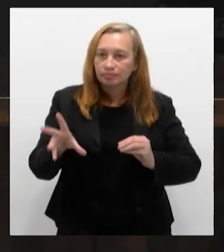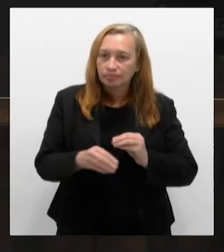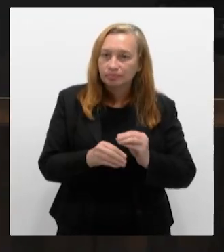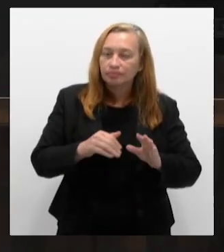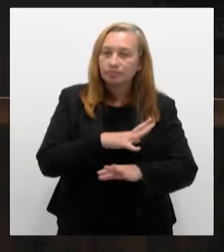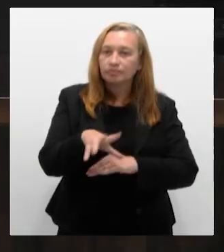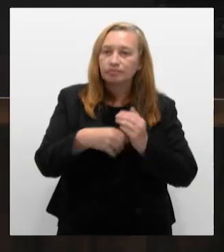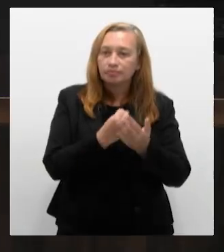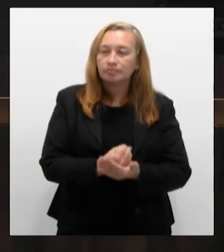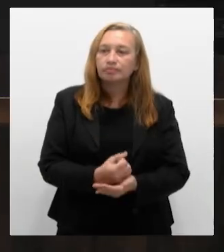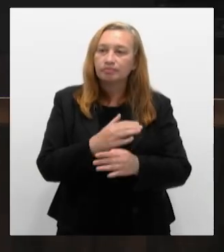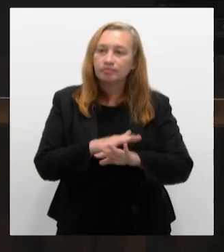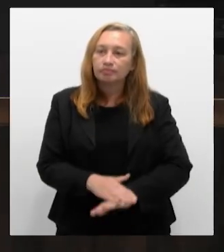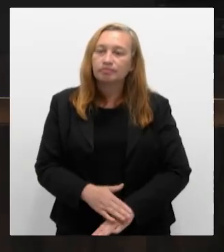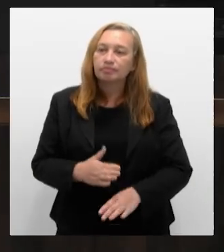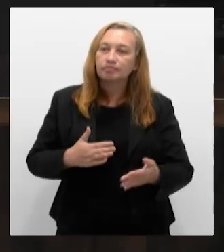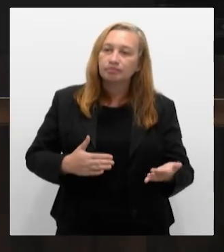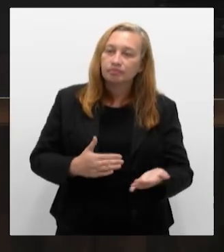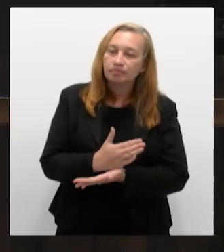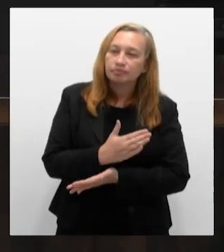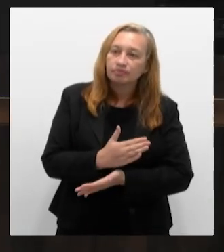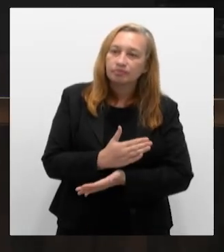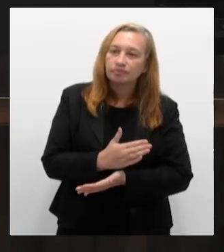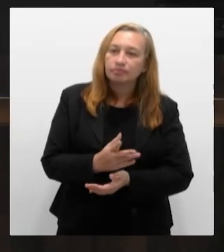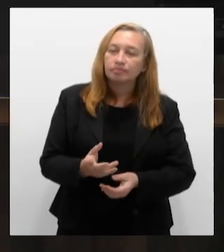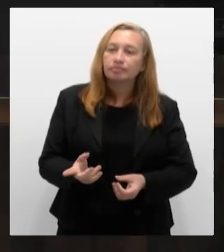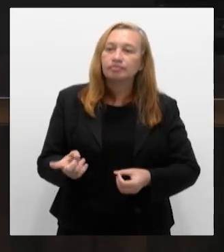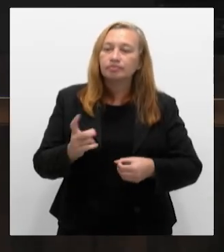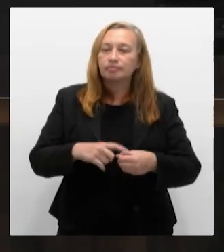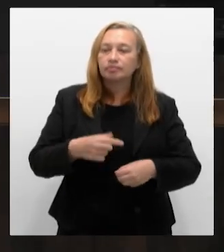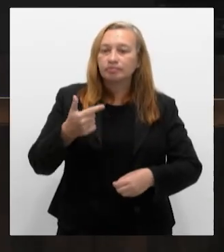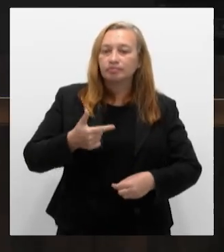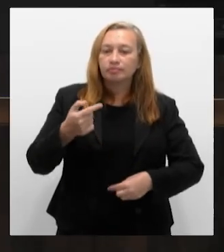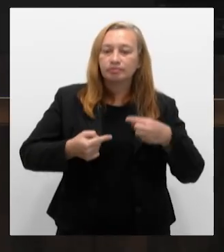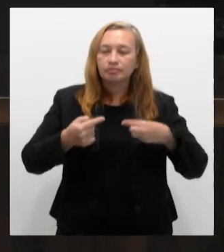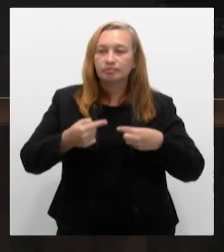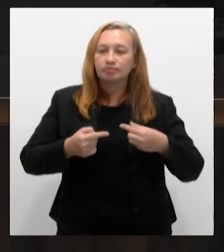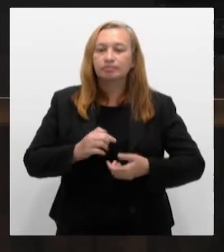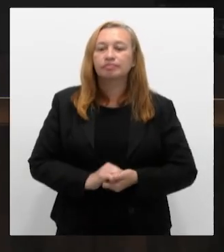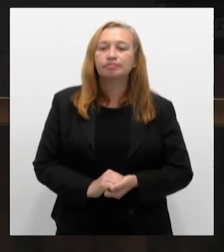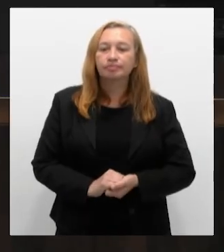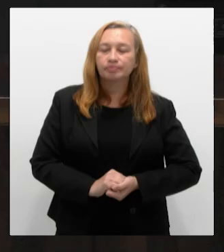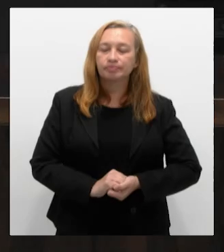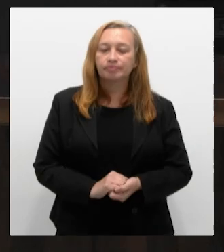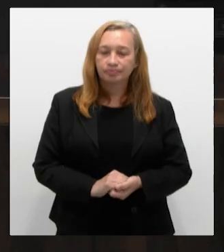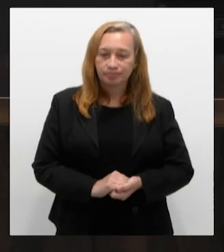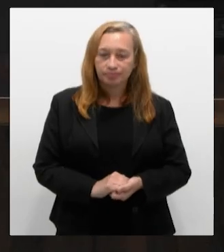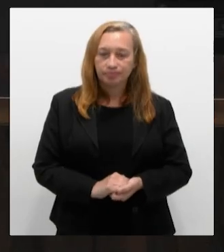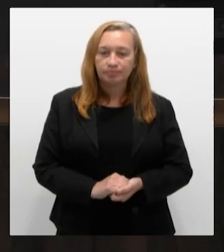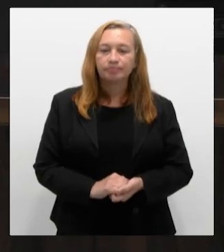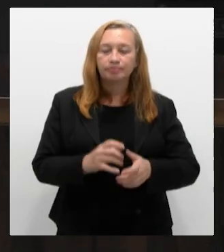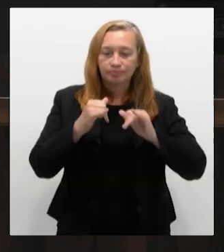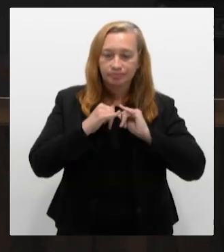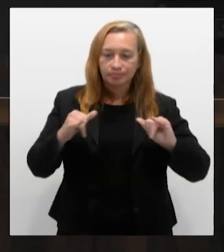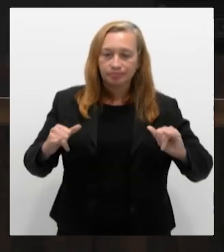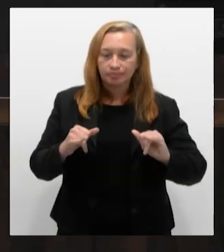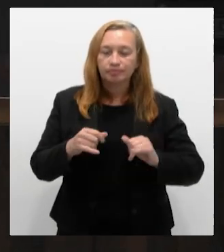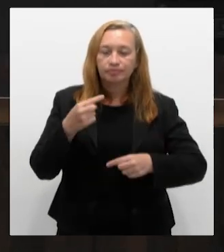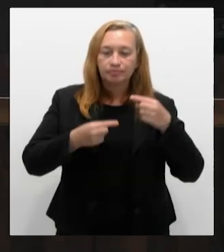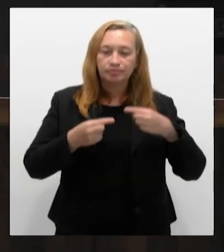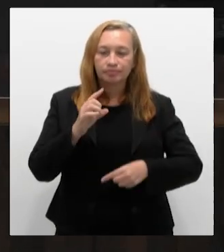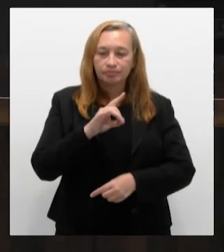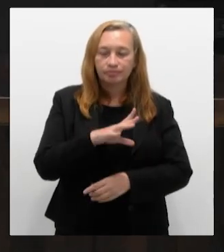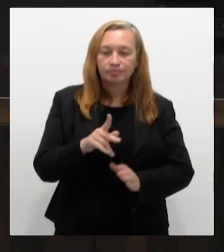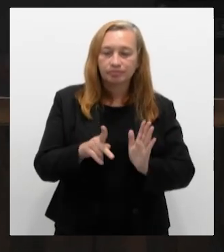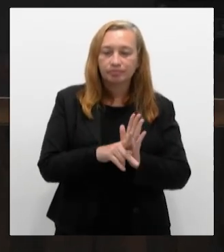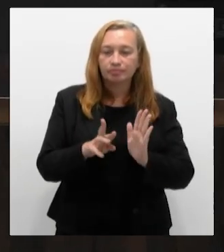Senhores que aprovam, permaneçam como estão. Aprovado. A redação do vencido para a segunda discussão. Anuncio, em discussão